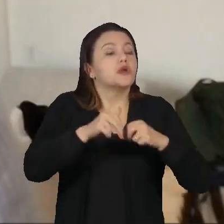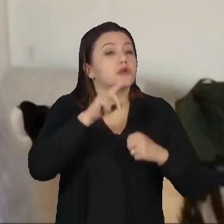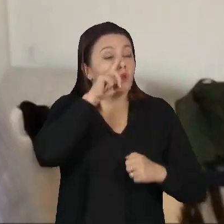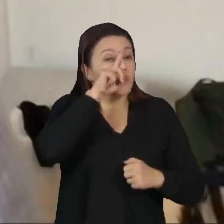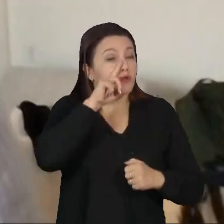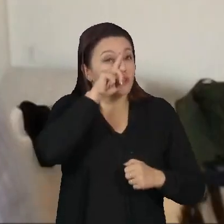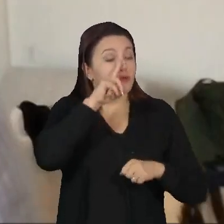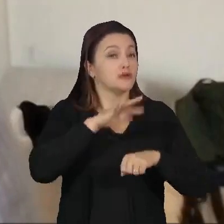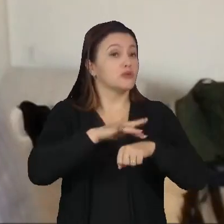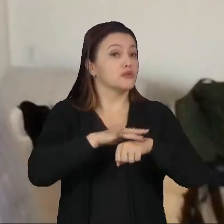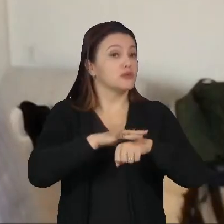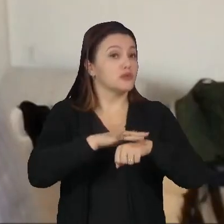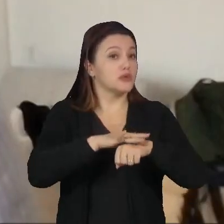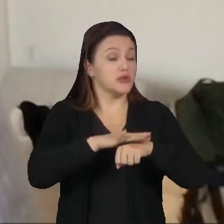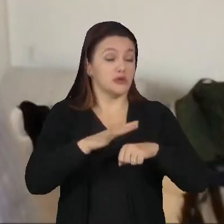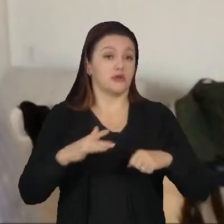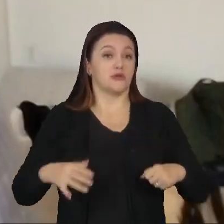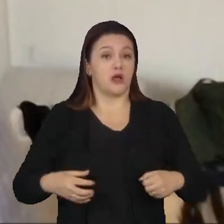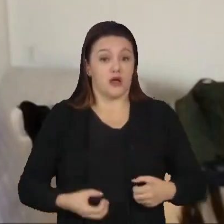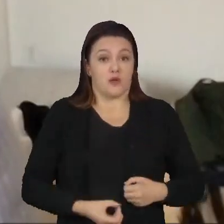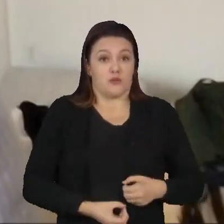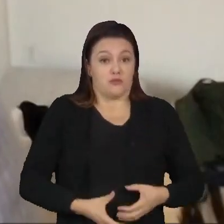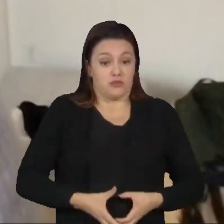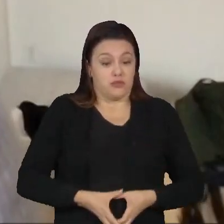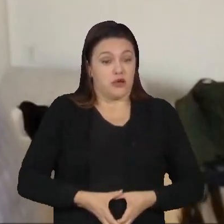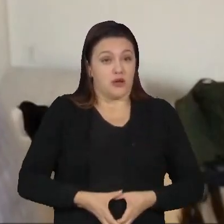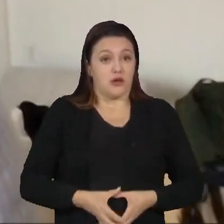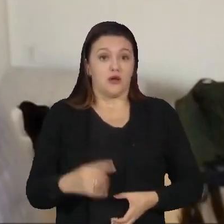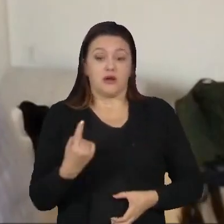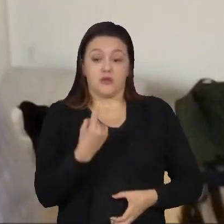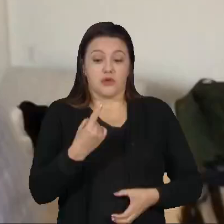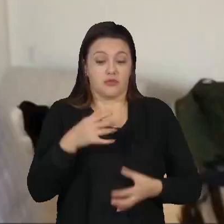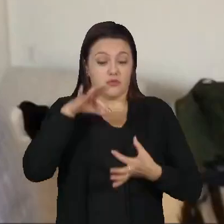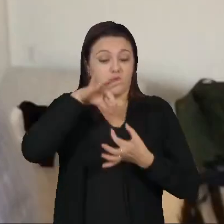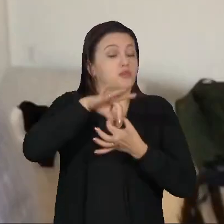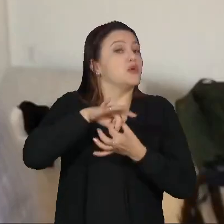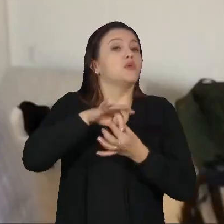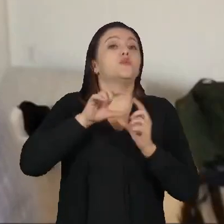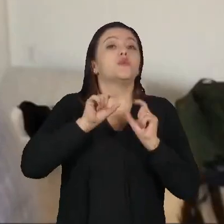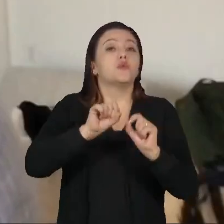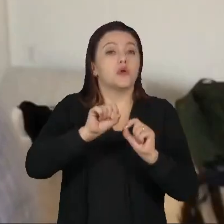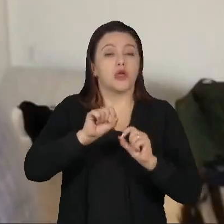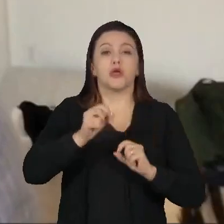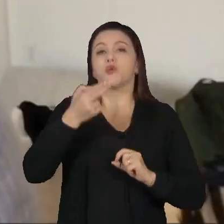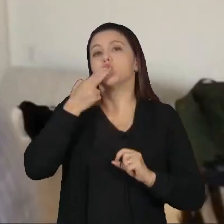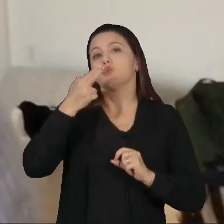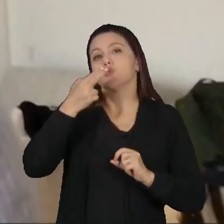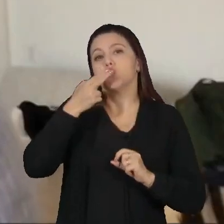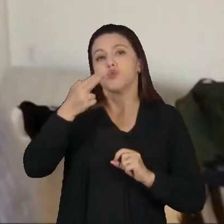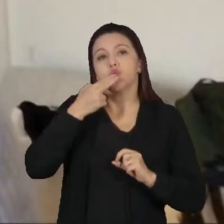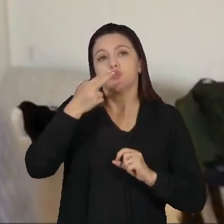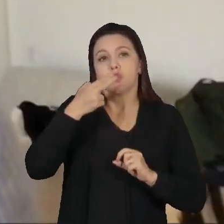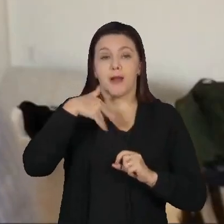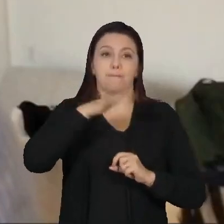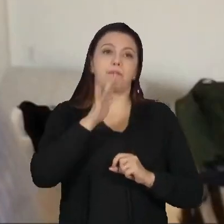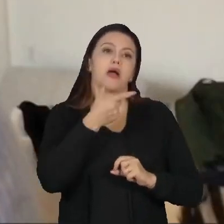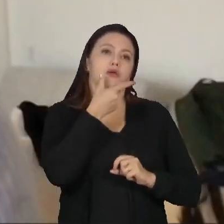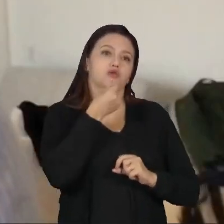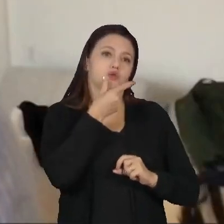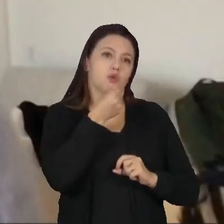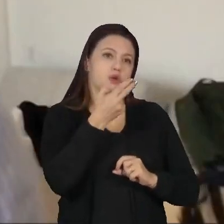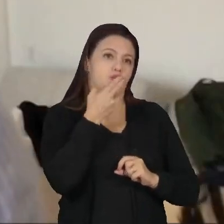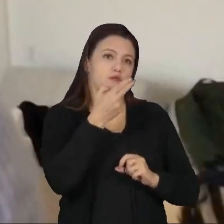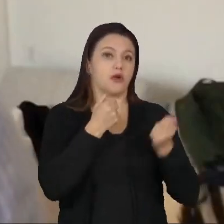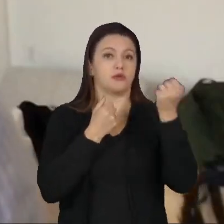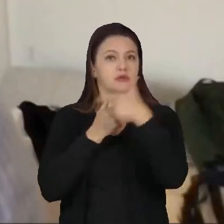doença. Então, o câncer de bexiga está associado primeiro ao hábito de fumar, ao tabagismo, e a gente tem mais homens do que mulheres